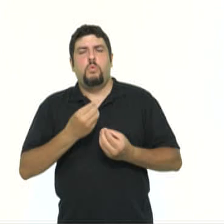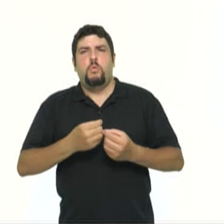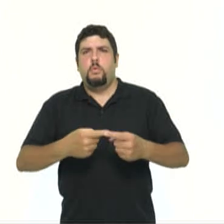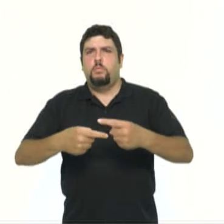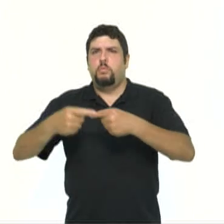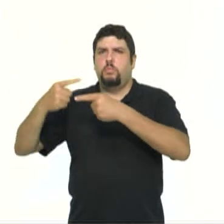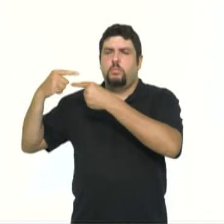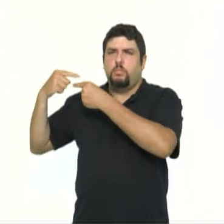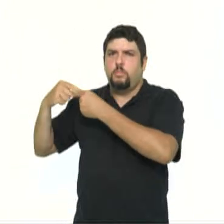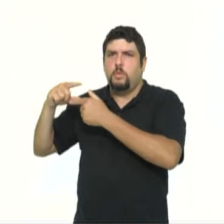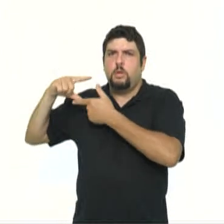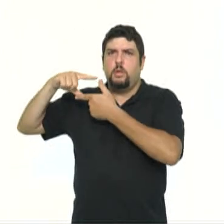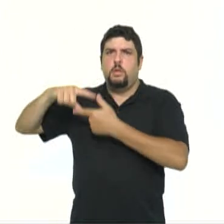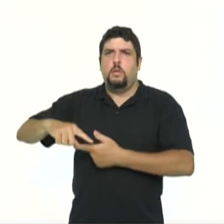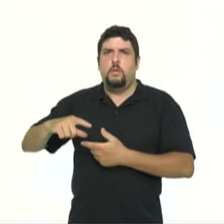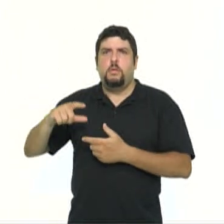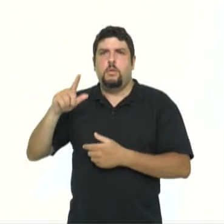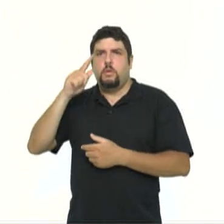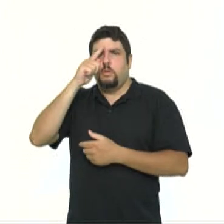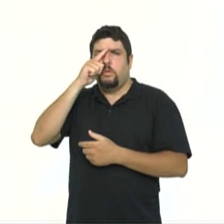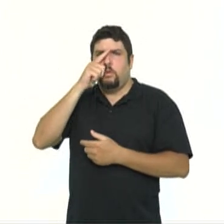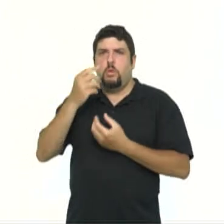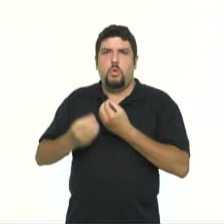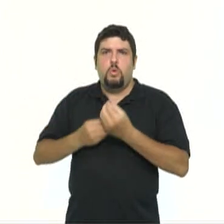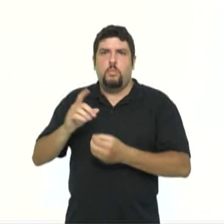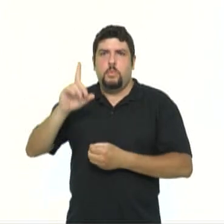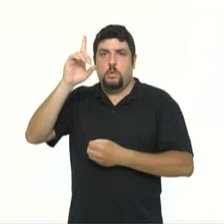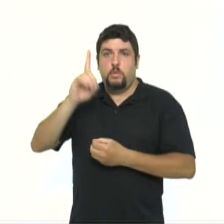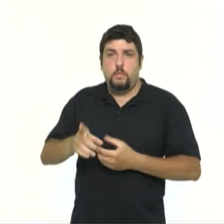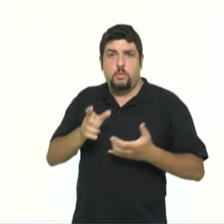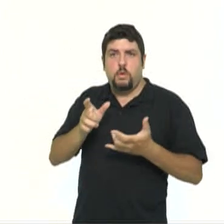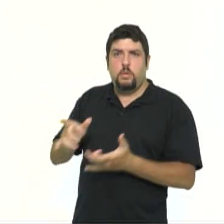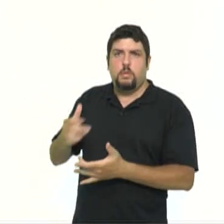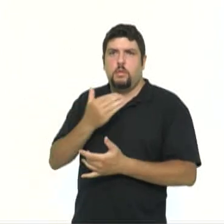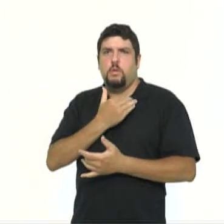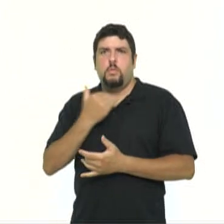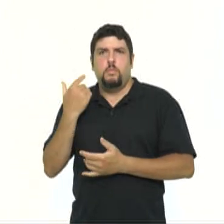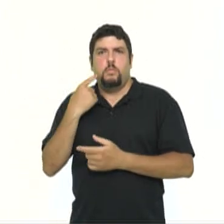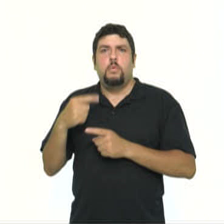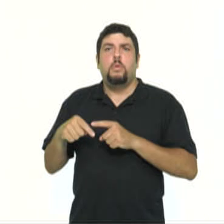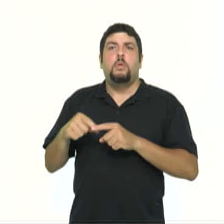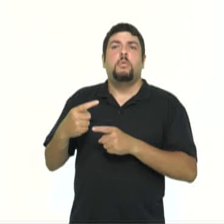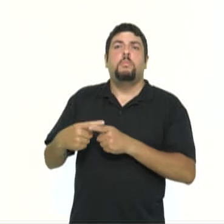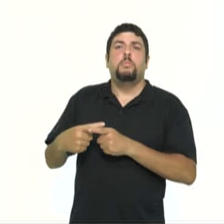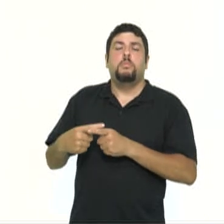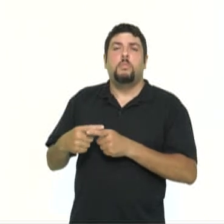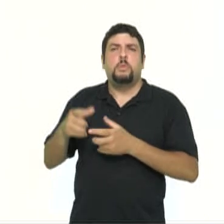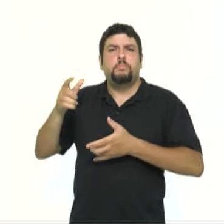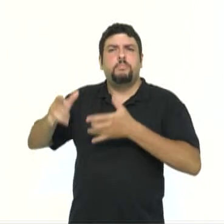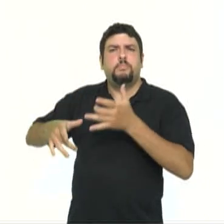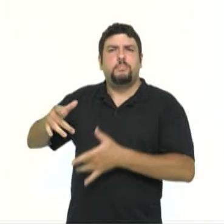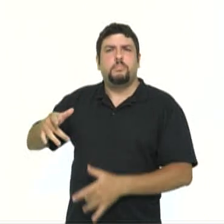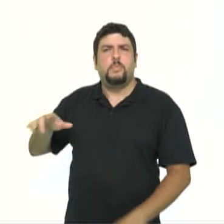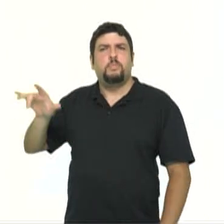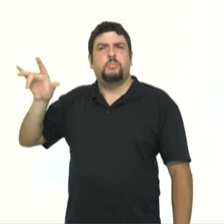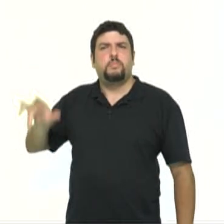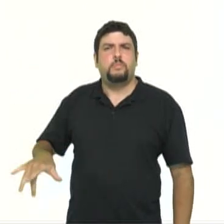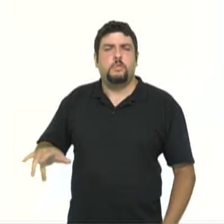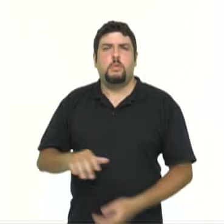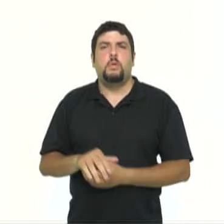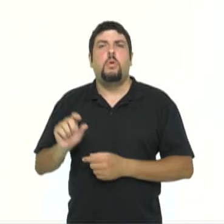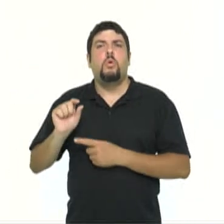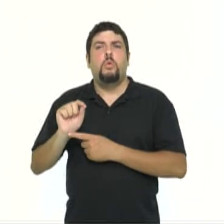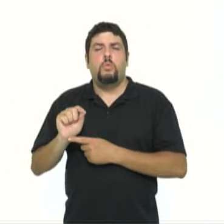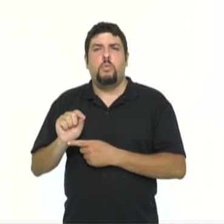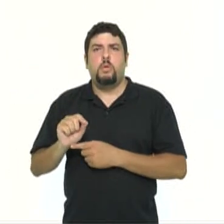clássico grego, em que deficientes eram deixados para morrer por serem tratados como insignificantes, o que